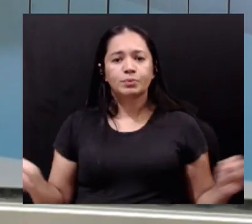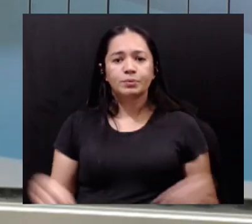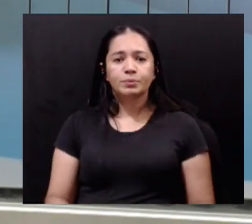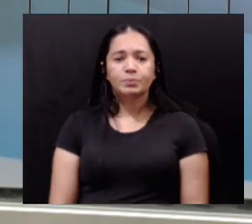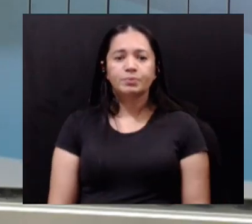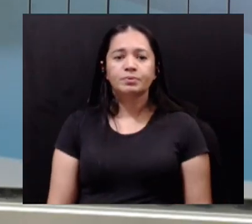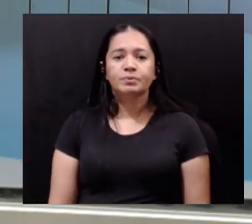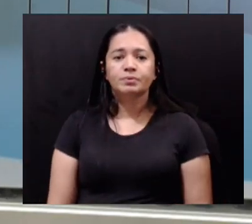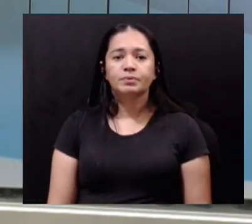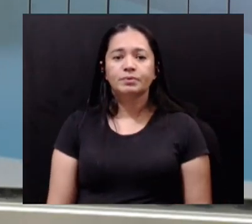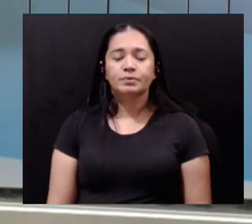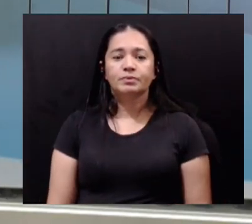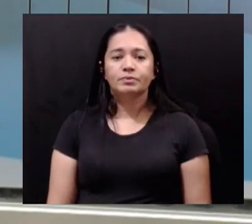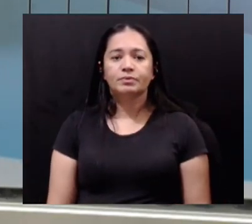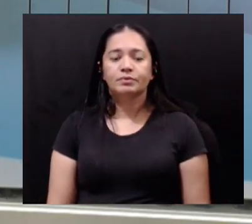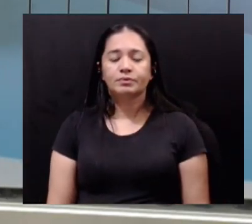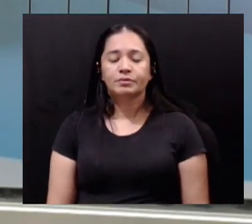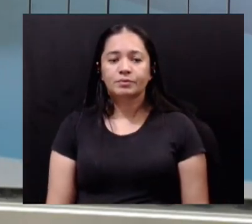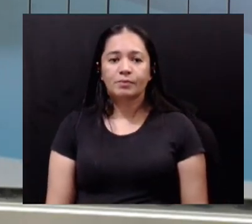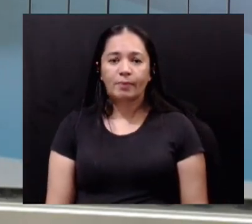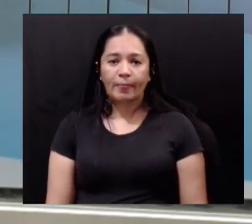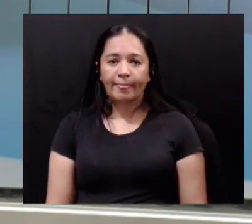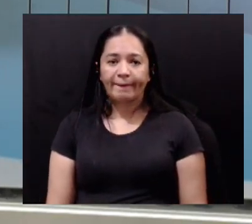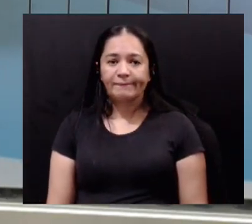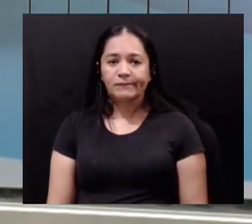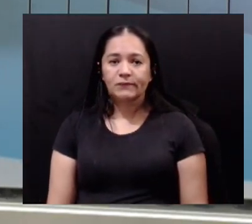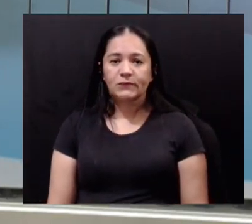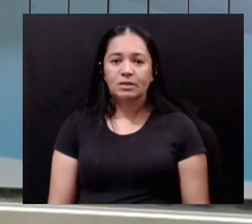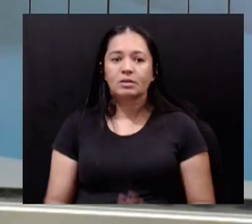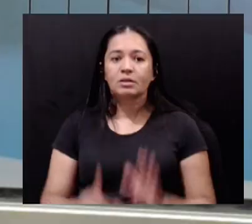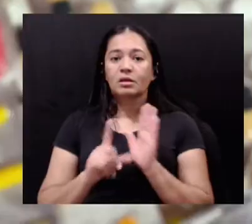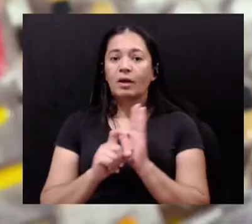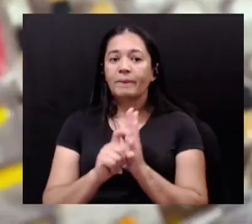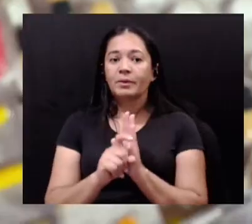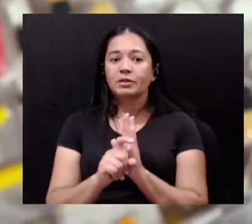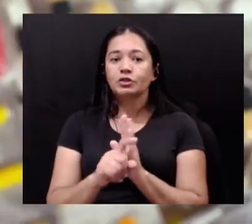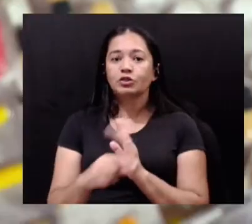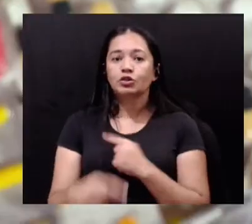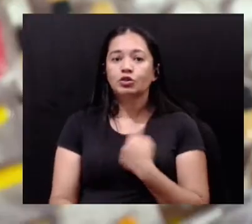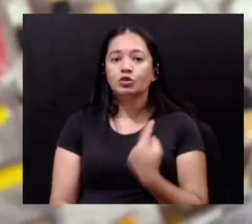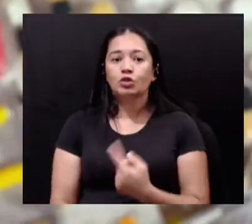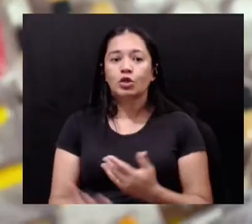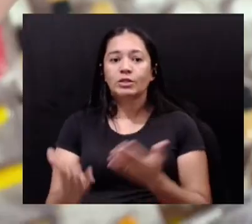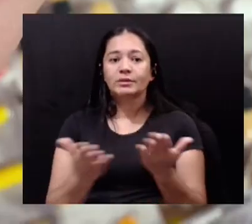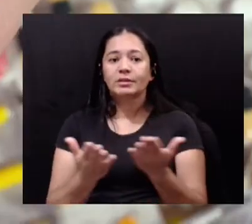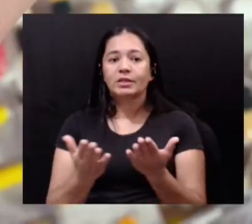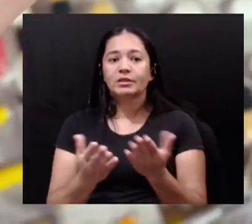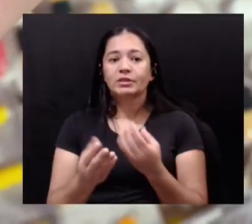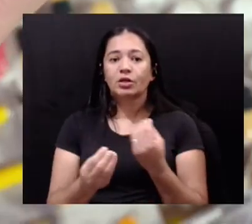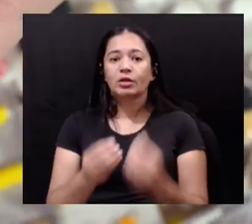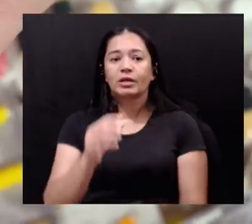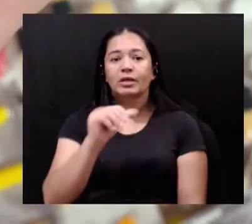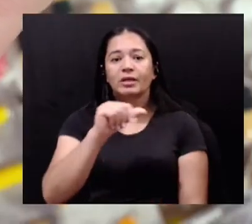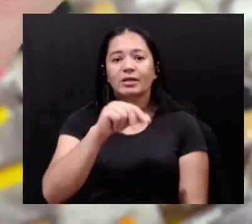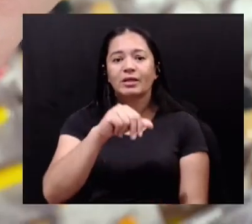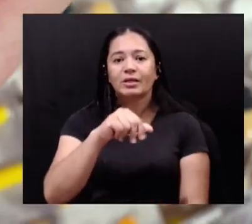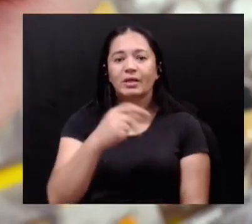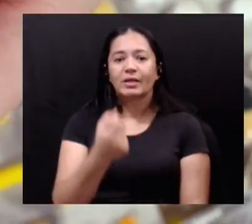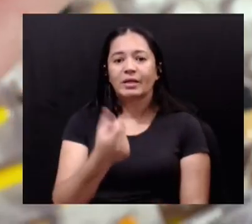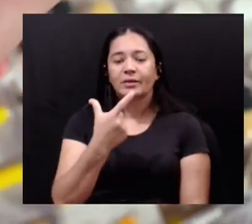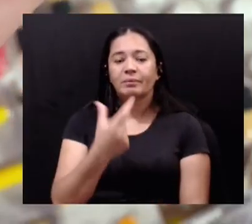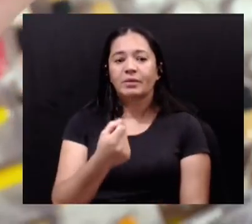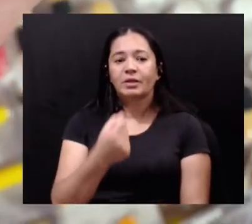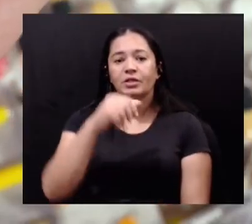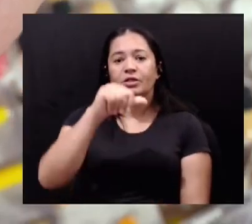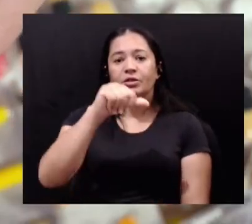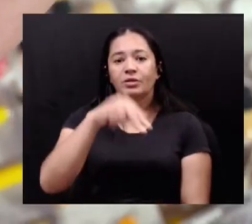A bactéria a gente trata com antibióticos, né, existem alguns protocolos